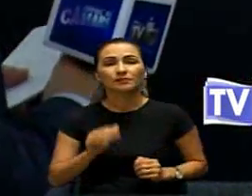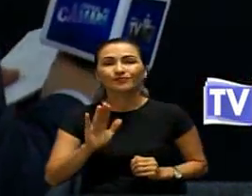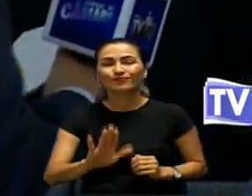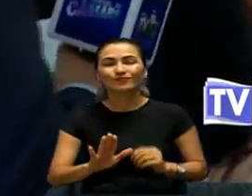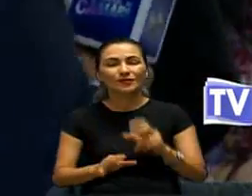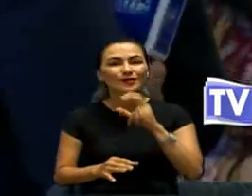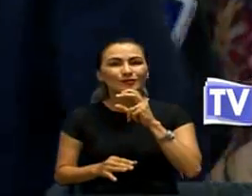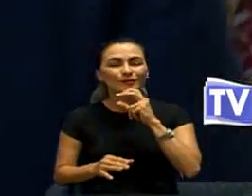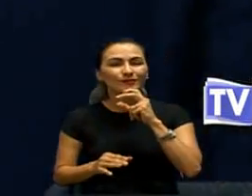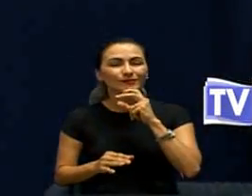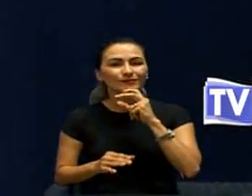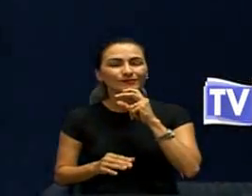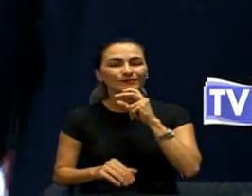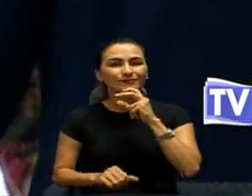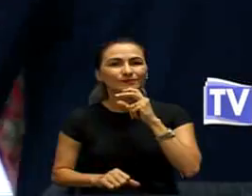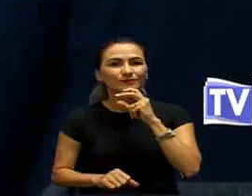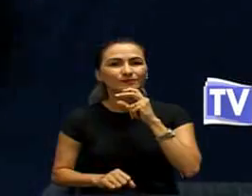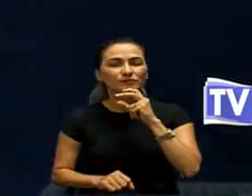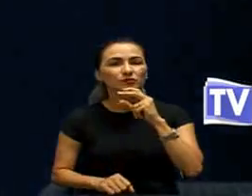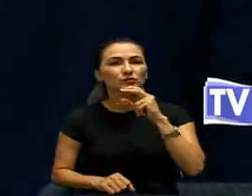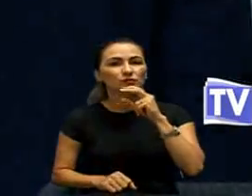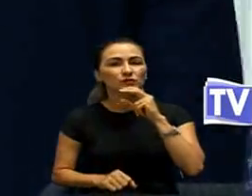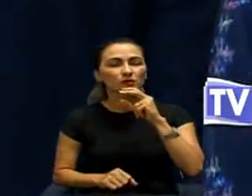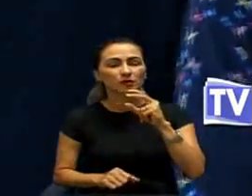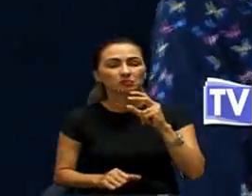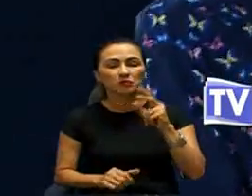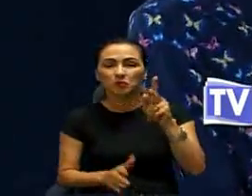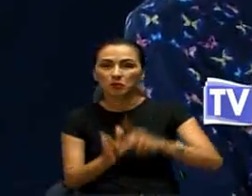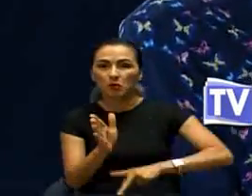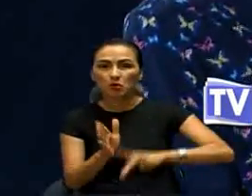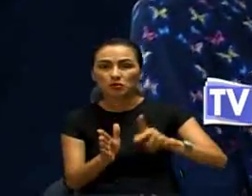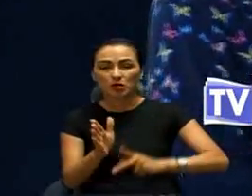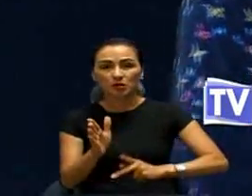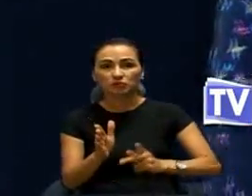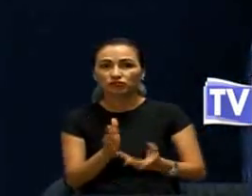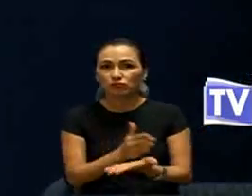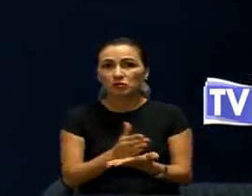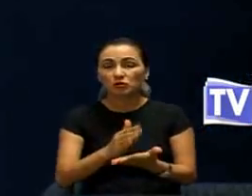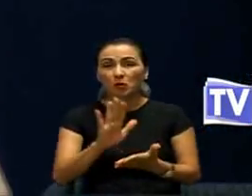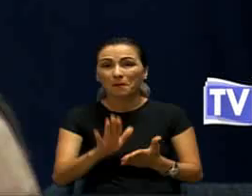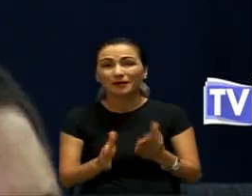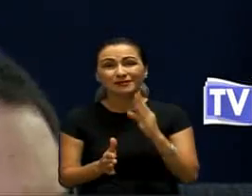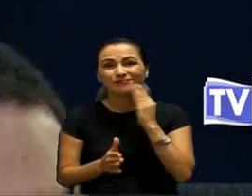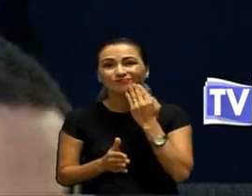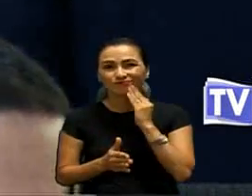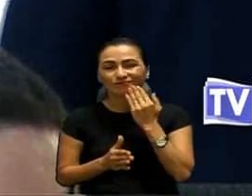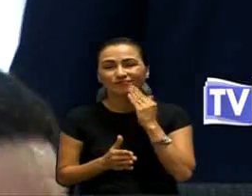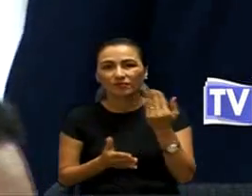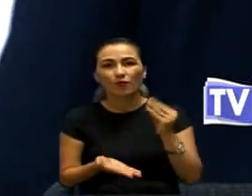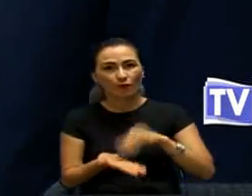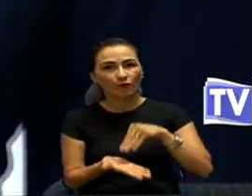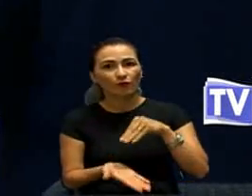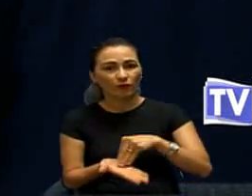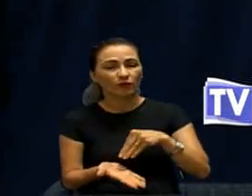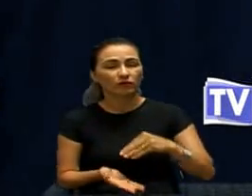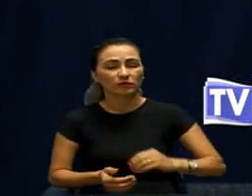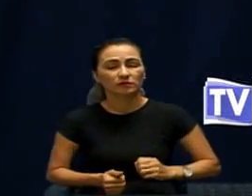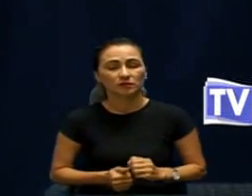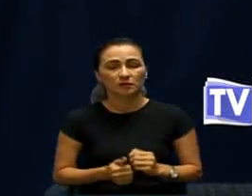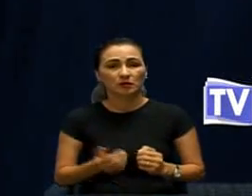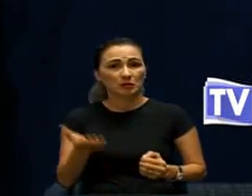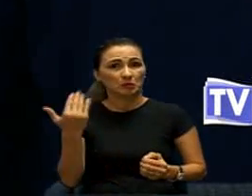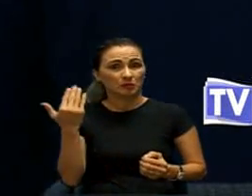está... tem alguns projetos que começaram a andar, mas ainda há falhas, né? Esse projeto, eu tinha uma preocupação de